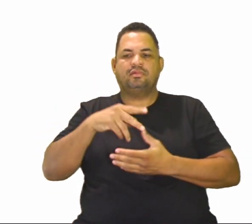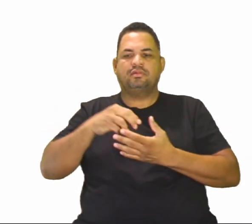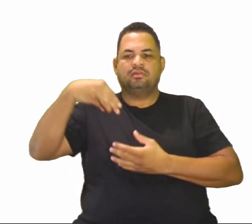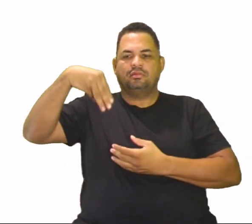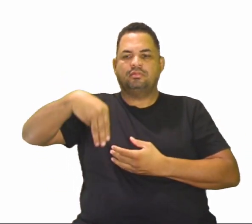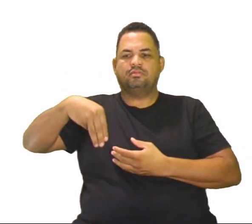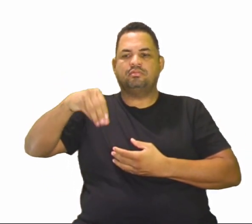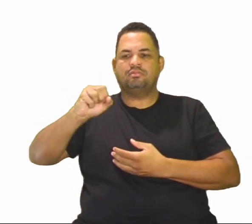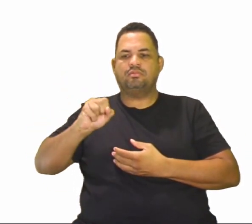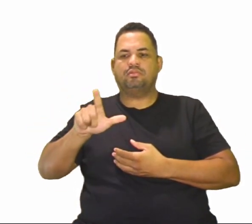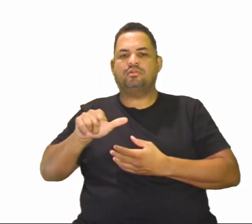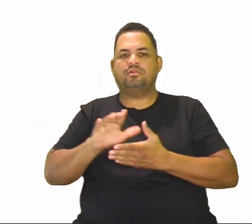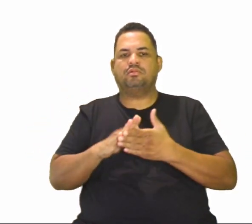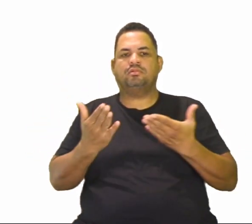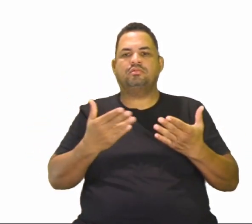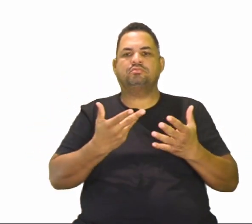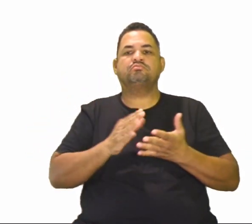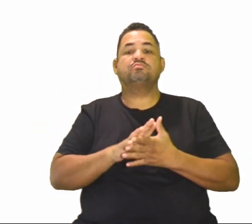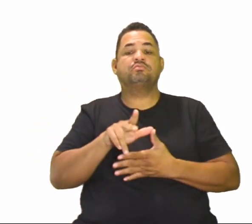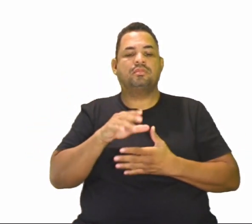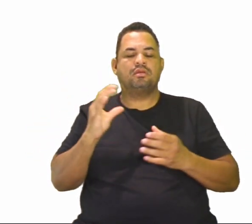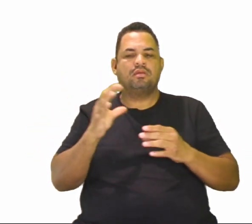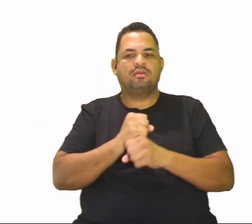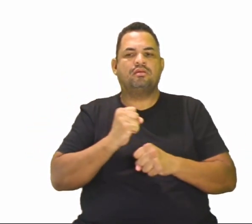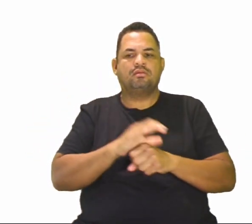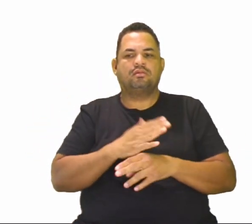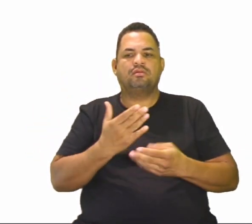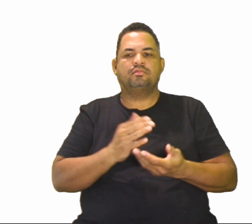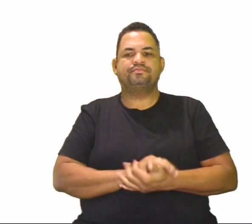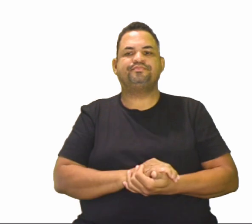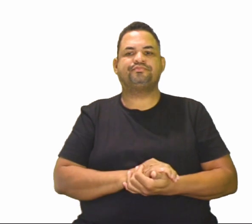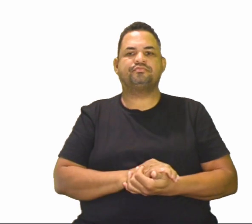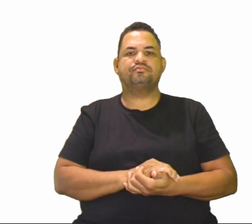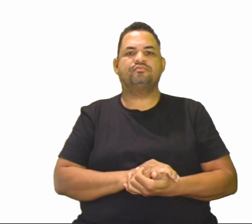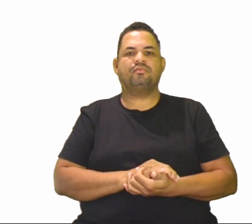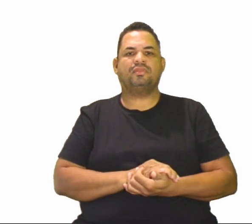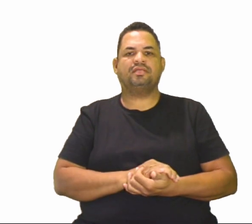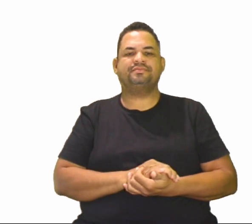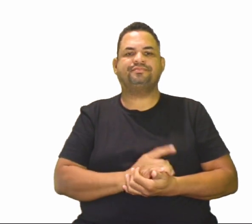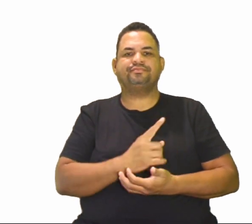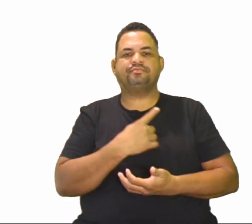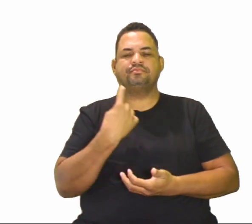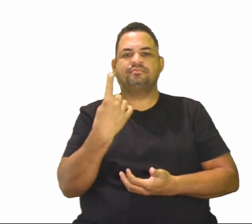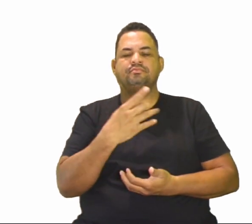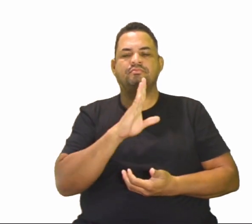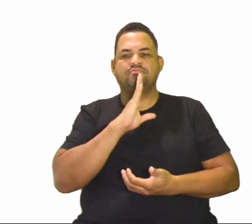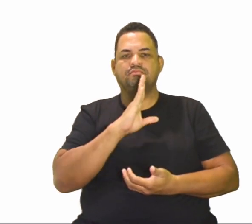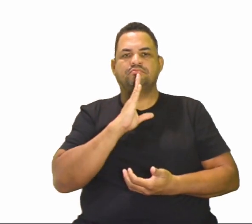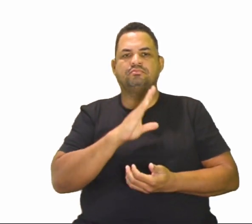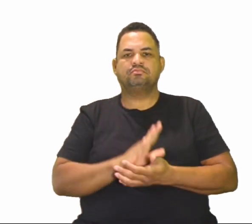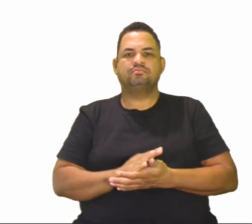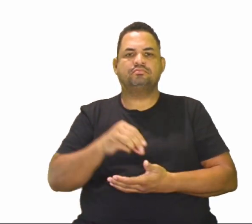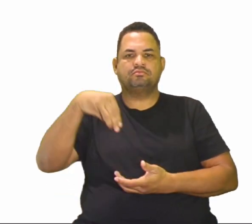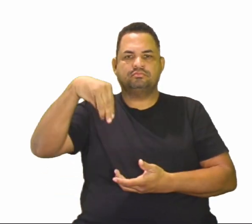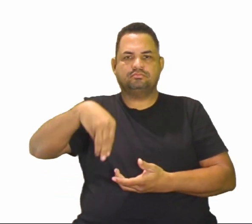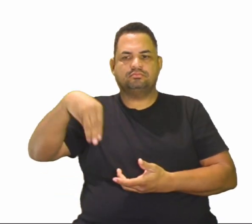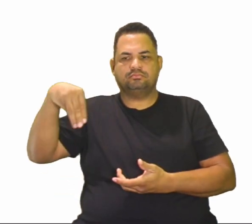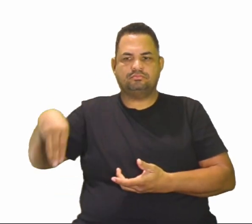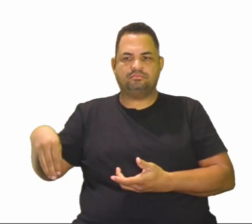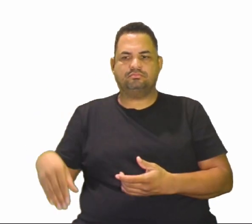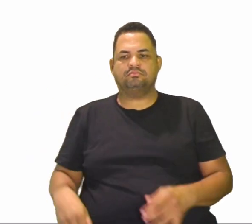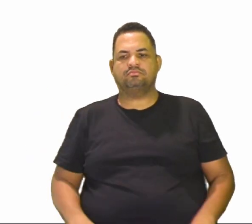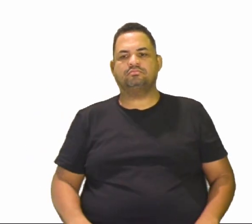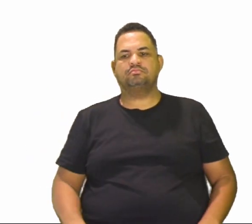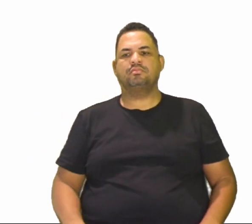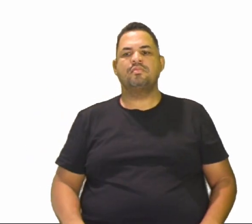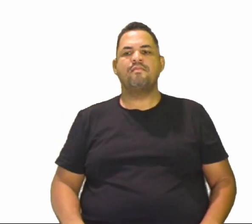cálculo será o mesmo, porém, em vez de massa molecular, nós conhecemos como massa